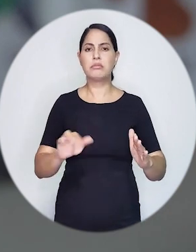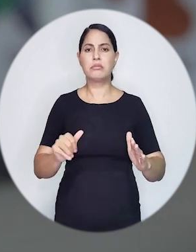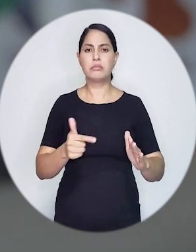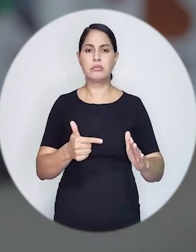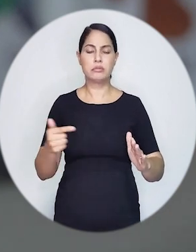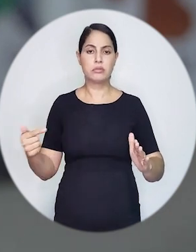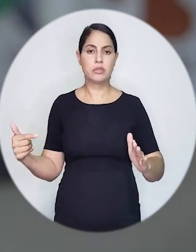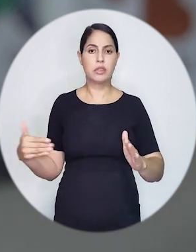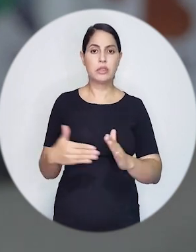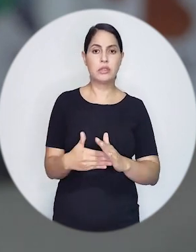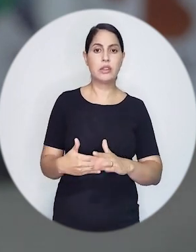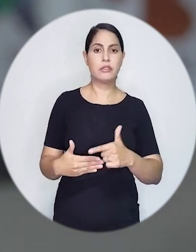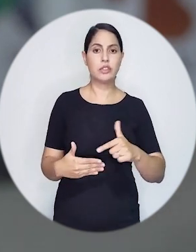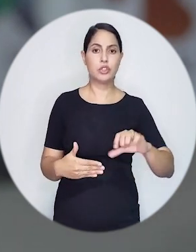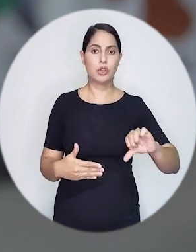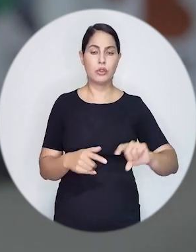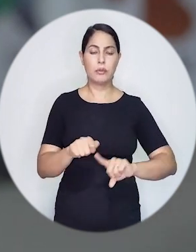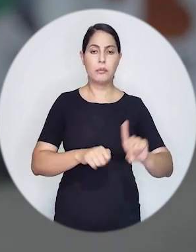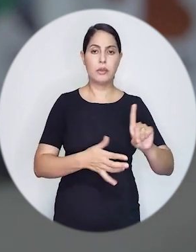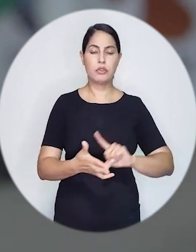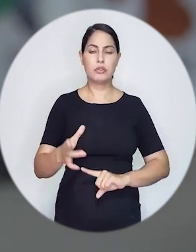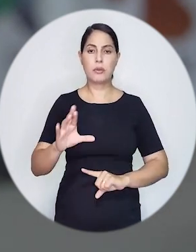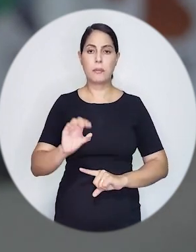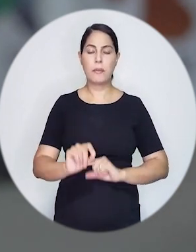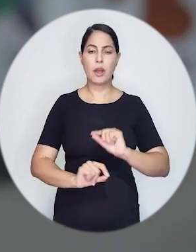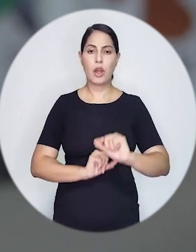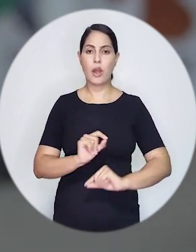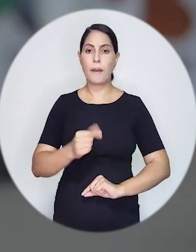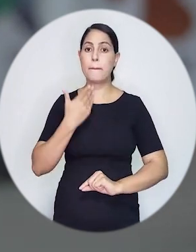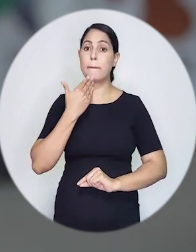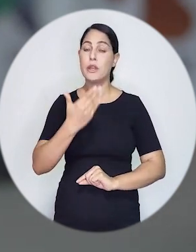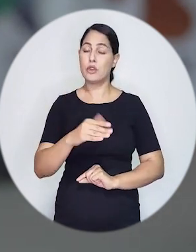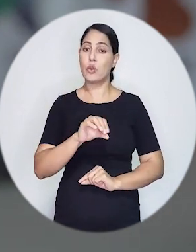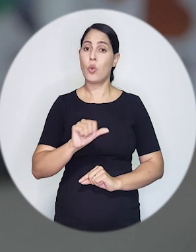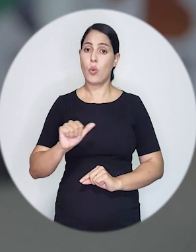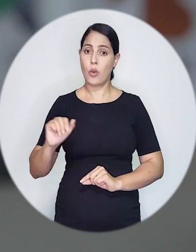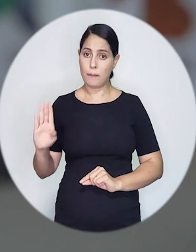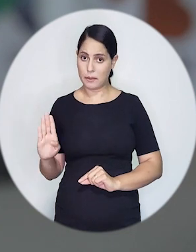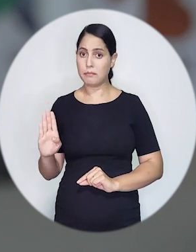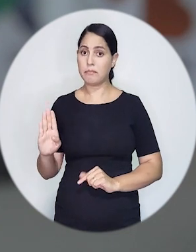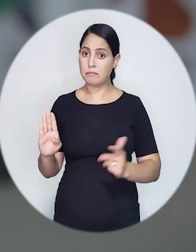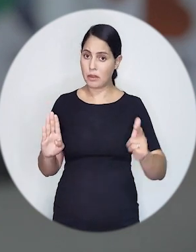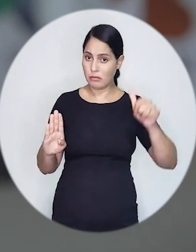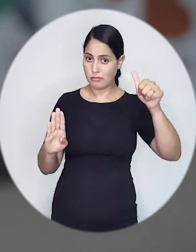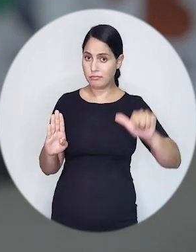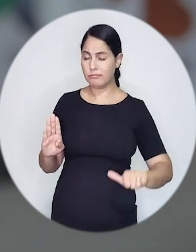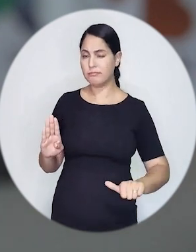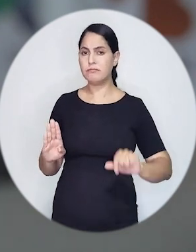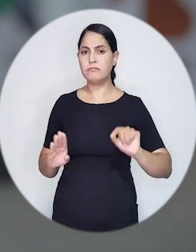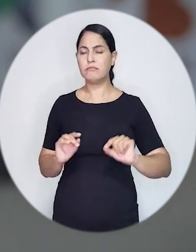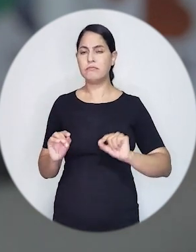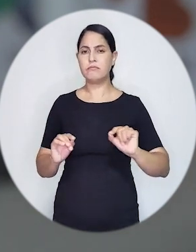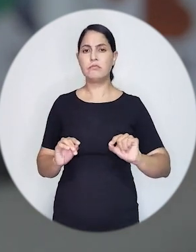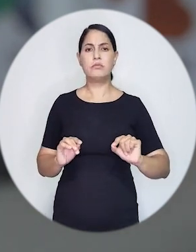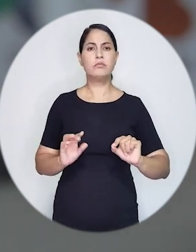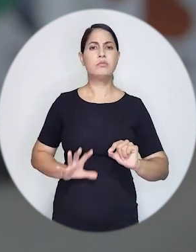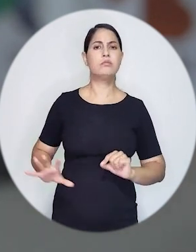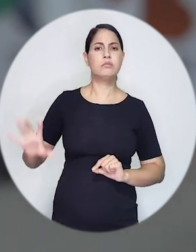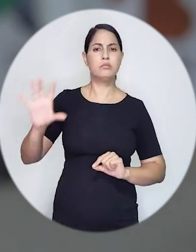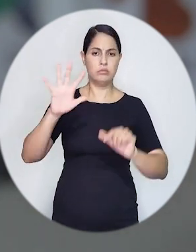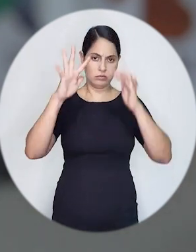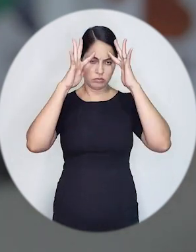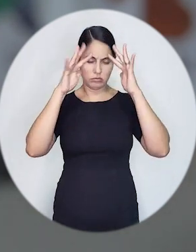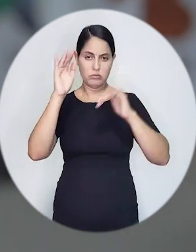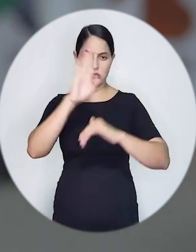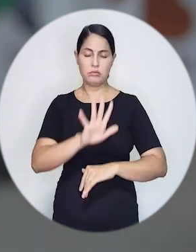e 29 de março de 2023. A decisão atende parcialmente a um pedido feito pela OAB. O requerimento é aplicado a todos